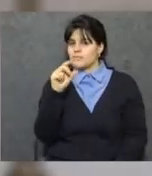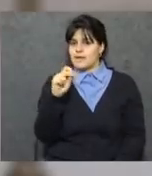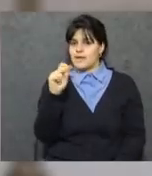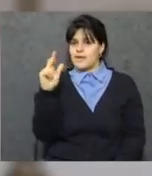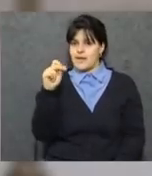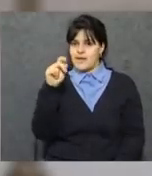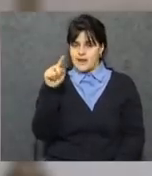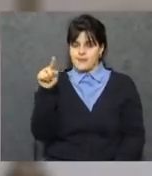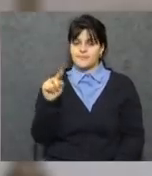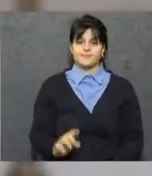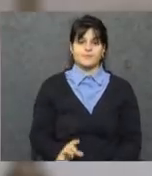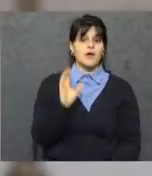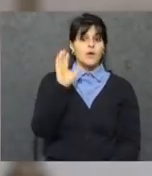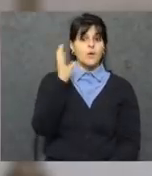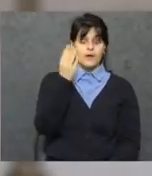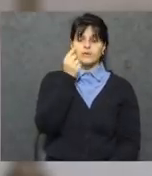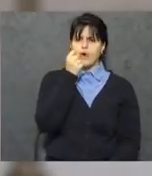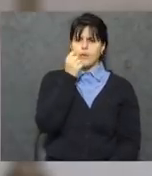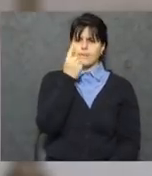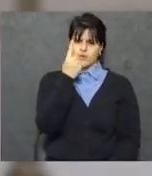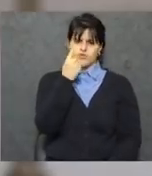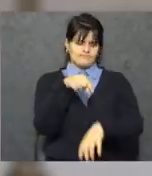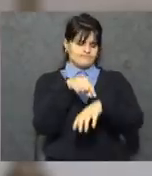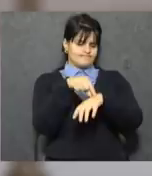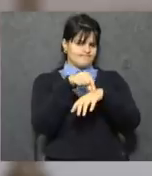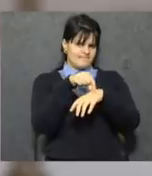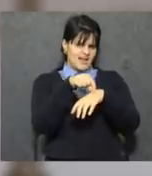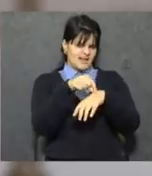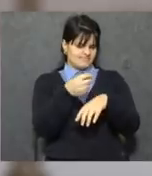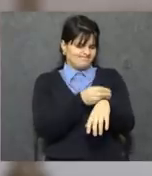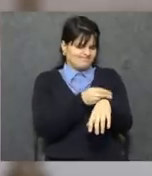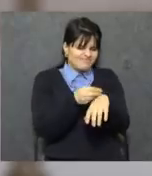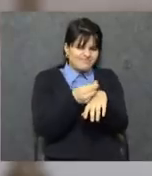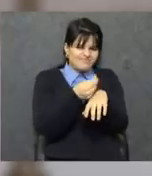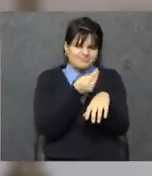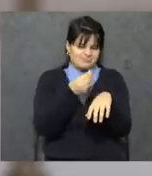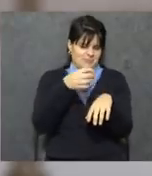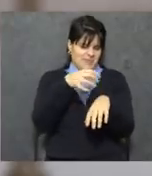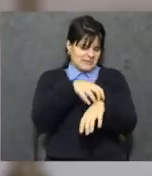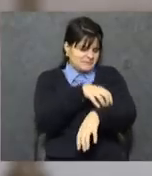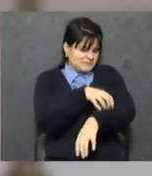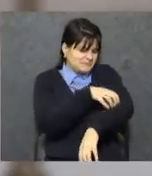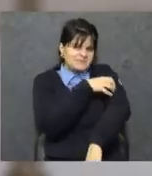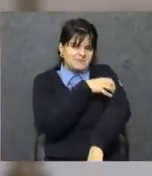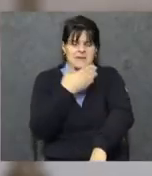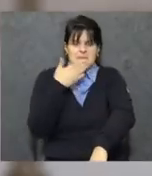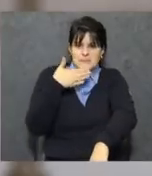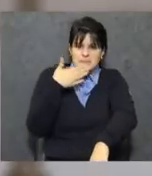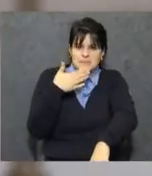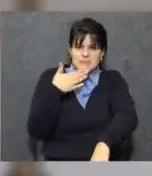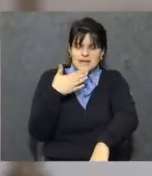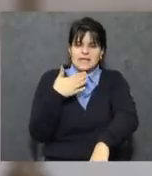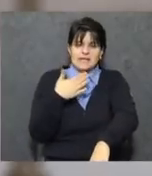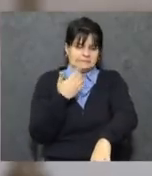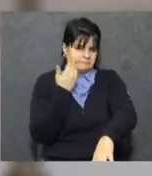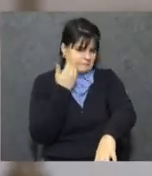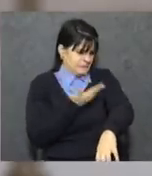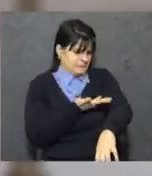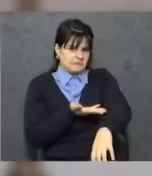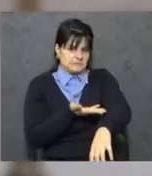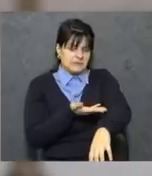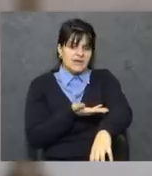quando um homem tiver na sua pele algum tumor, impigem ou mancha esbranquiçada,